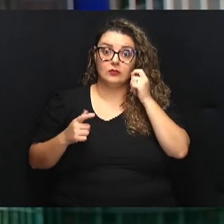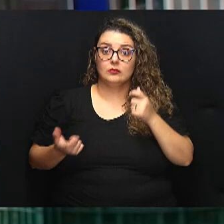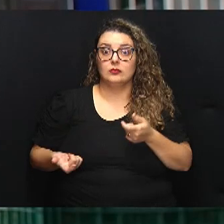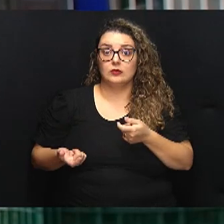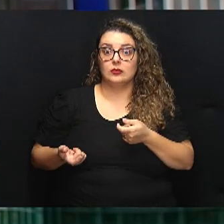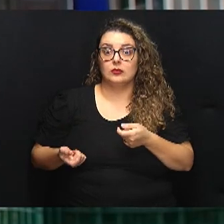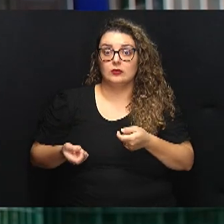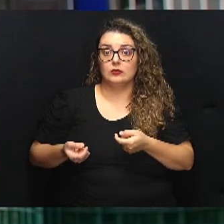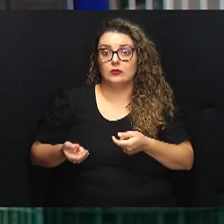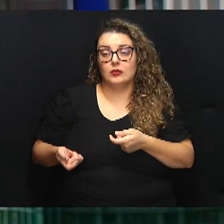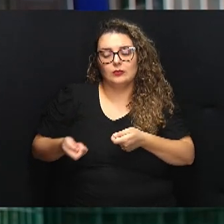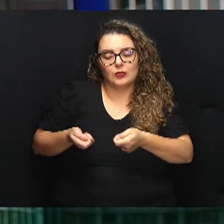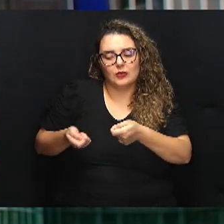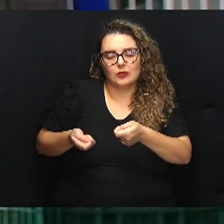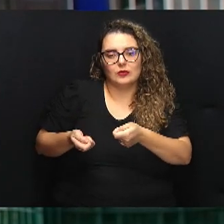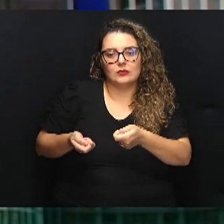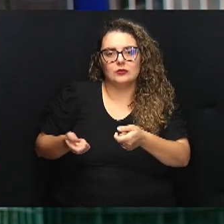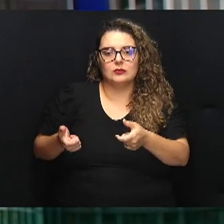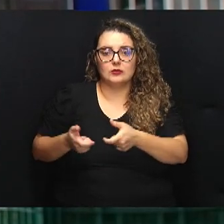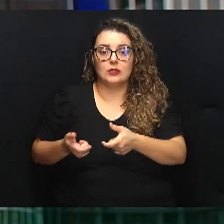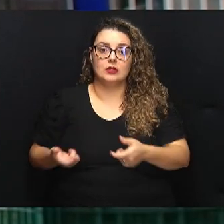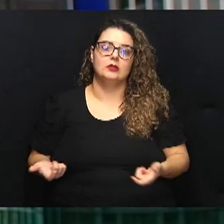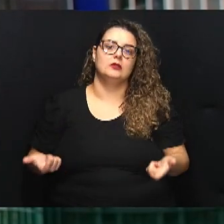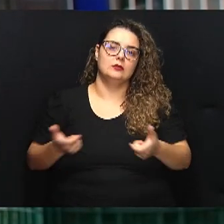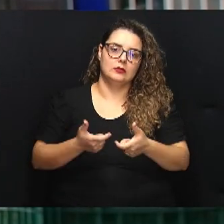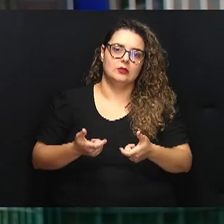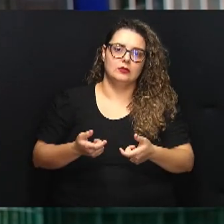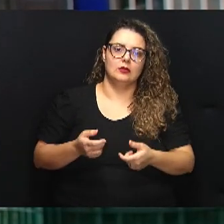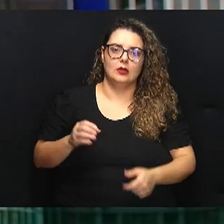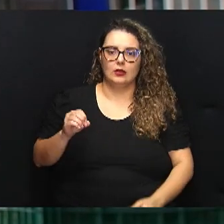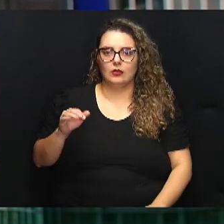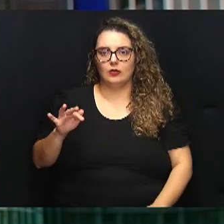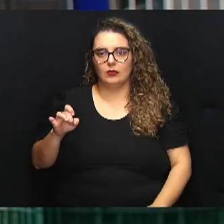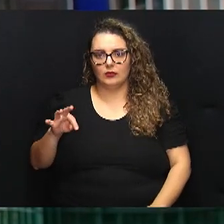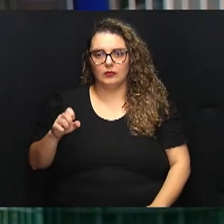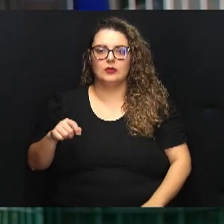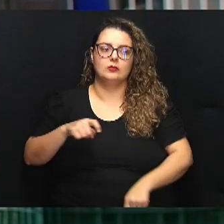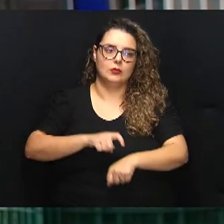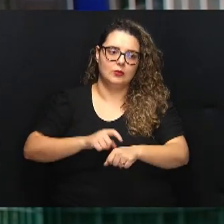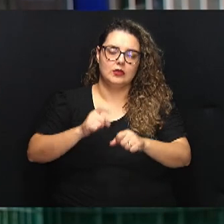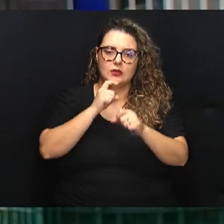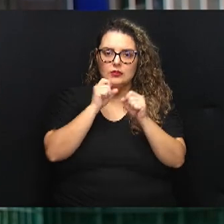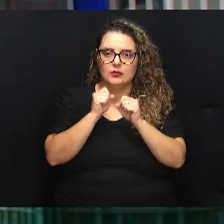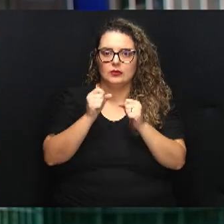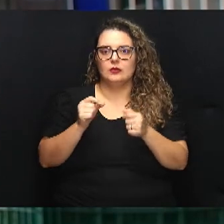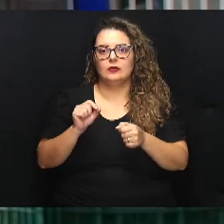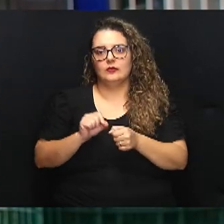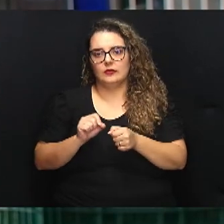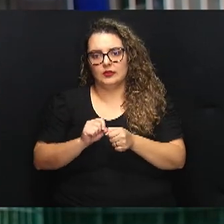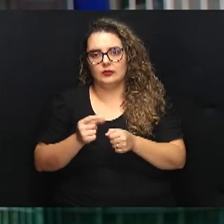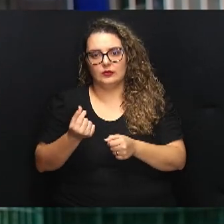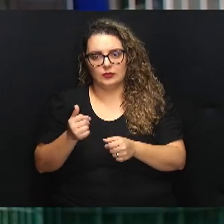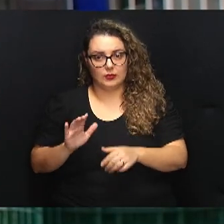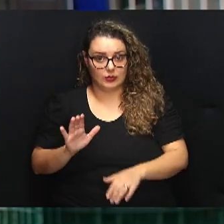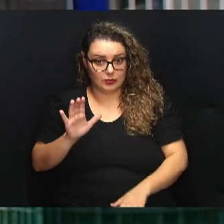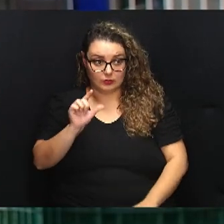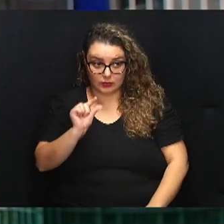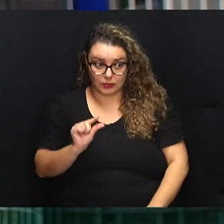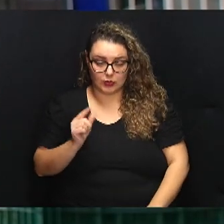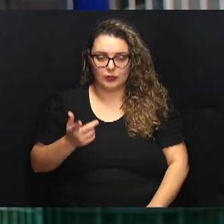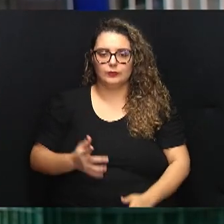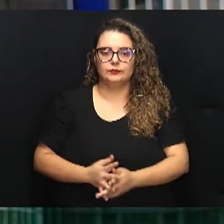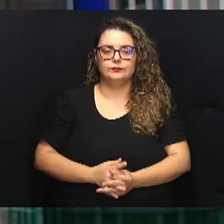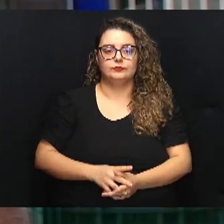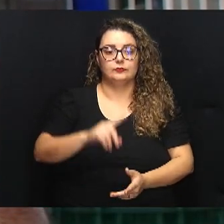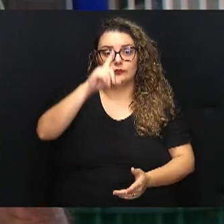era ofertado. Como reduziu a oferta, mesmo no clima frio, fez que o preço subisse um pouco. E essa decisão